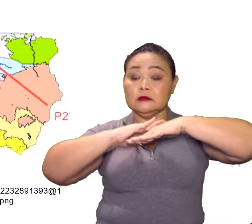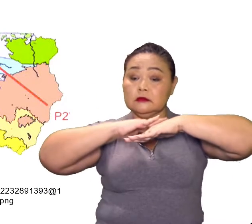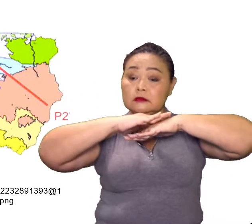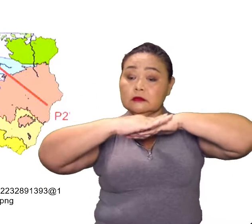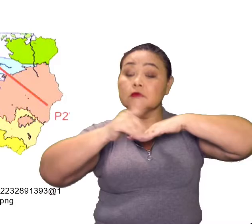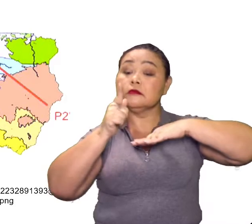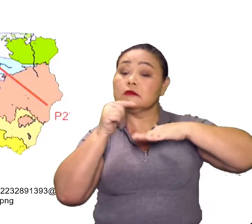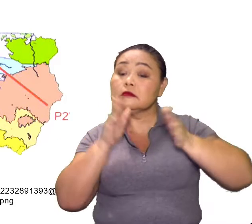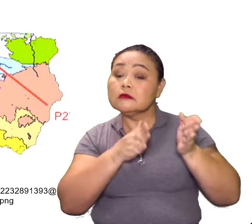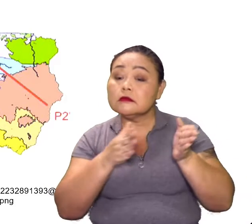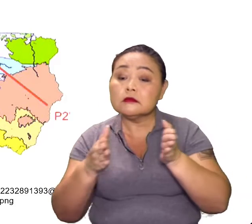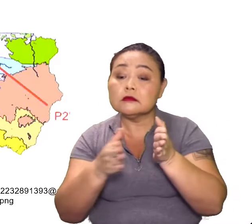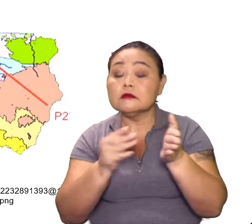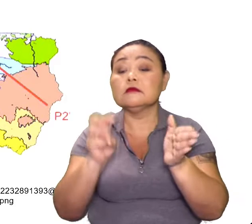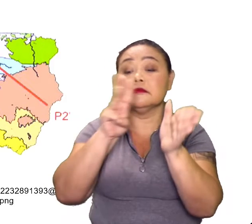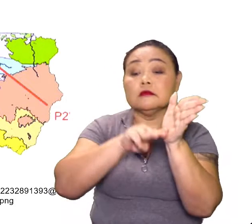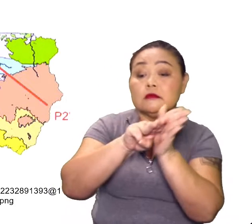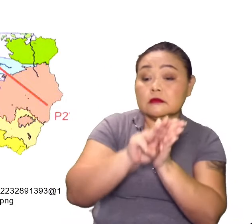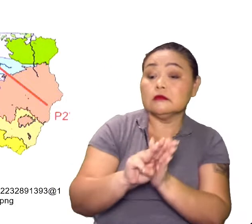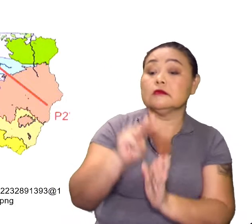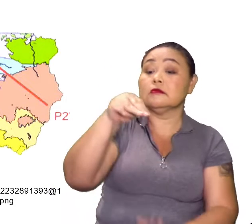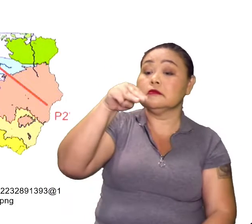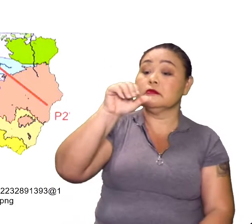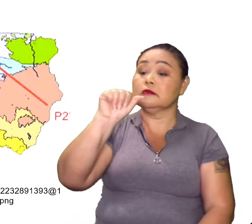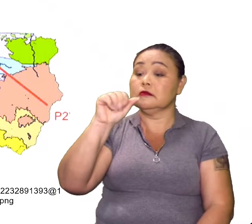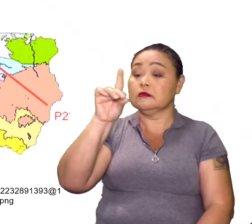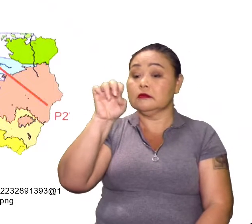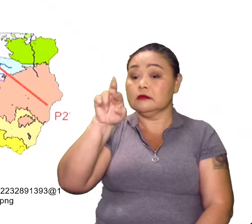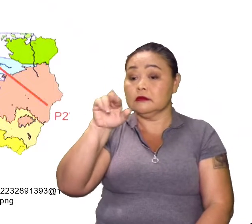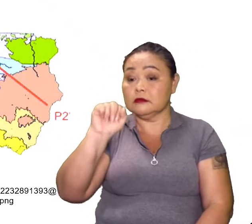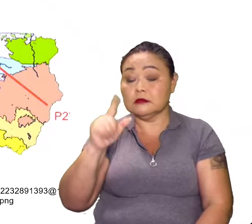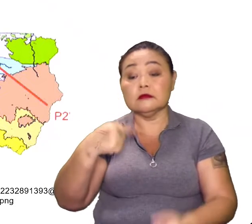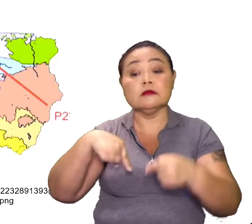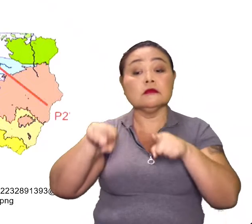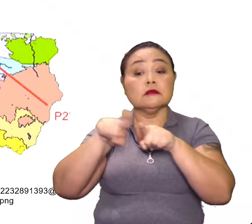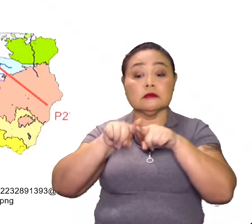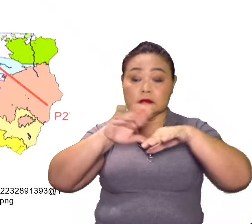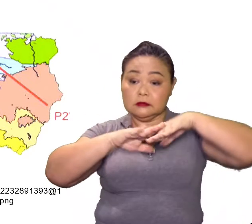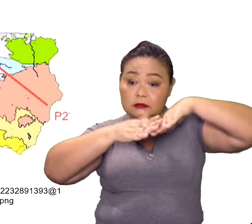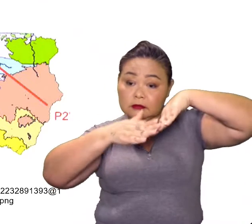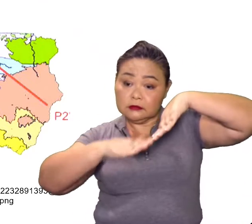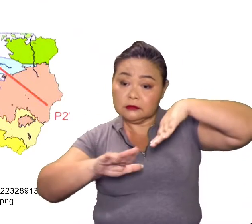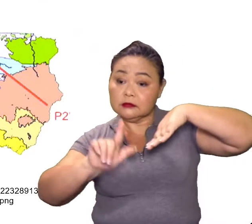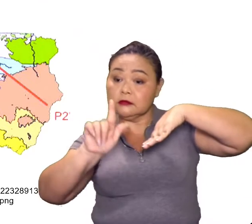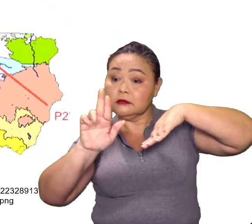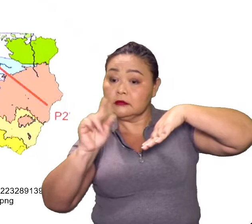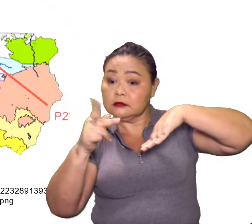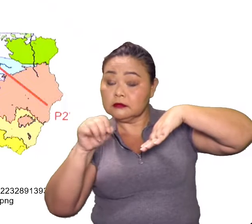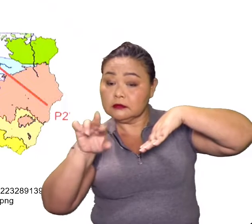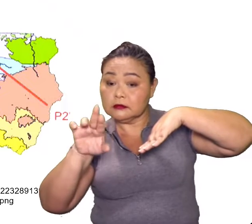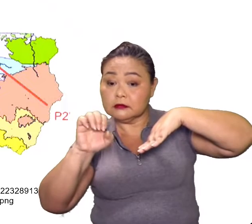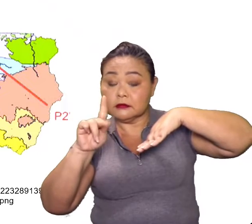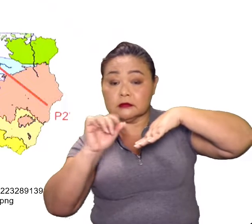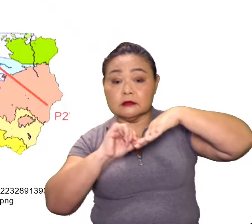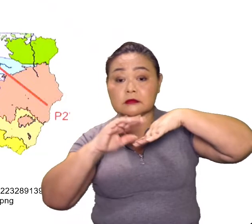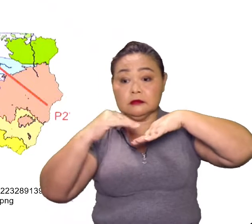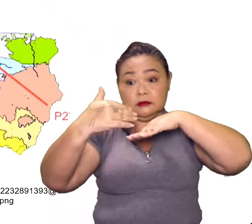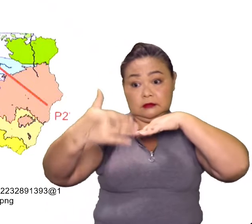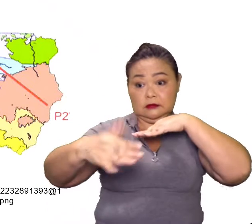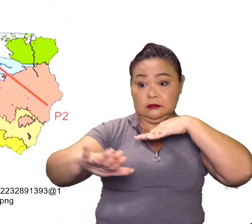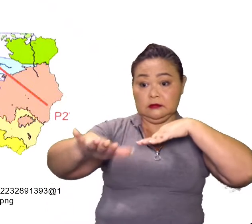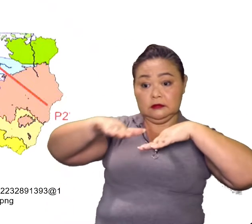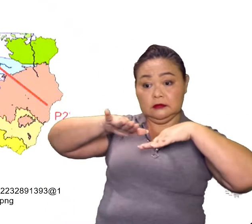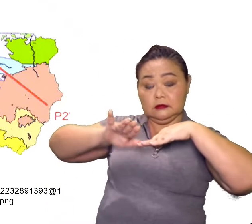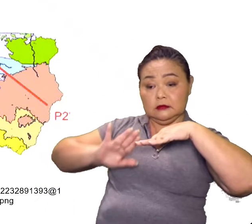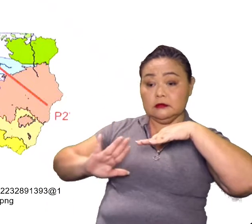planície fluvial dos rios Madeira, Mamoré, Guaporé, a depressão do rio Guaporé, os tabuleiros da Amazônia